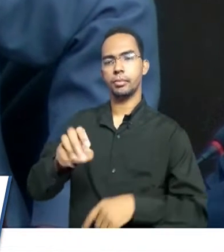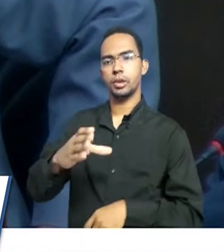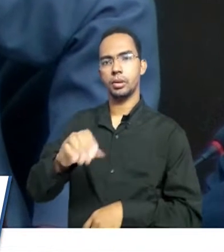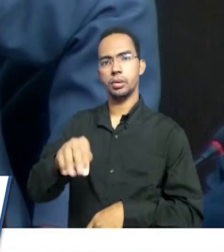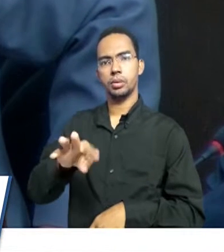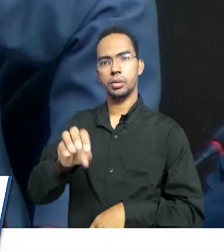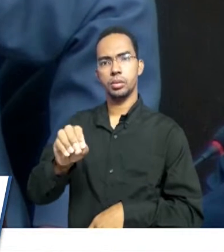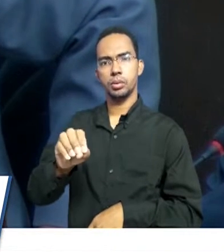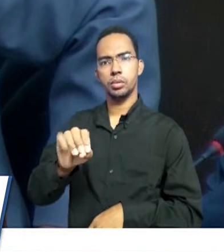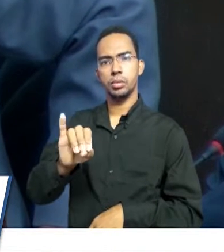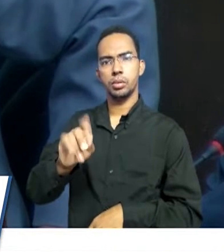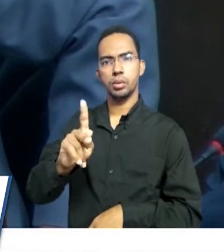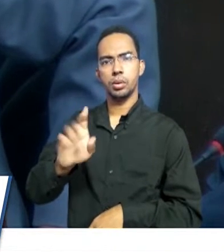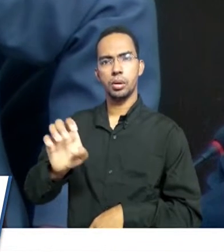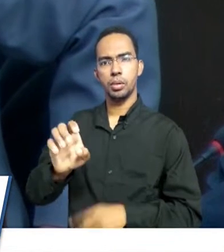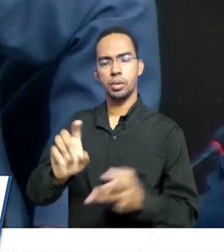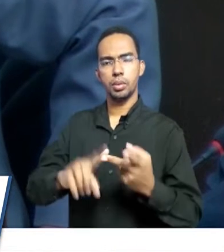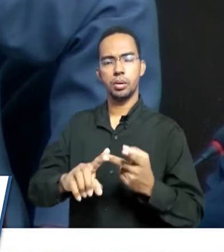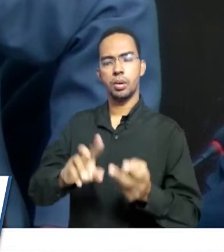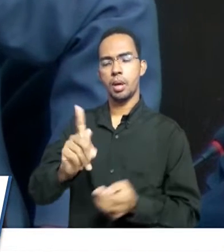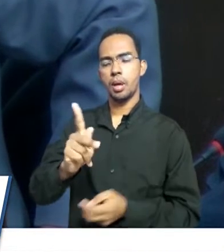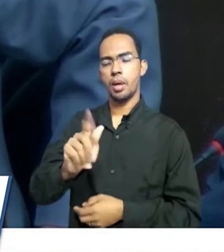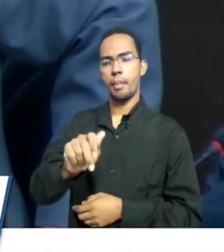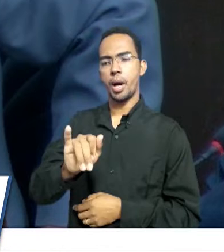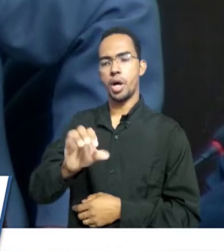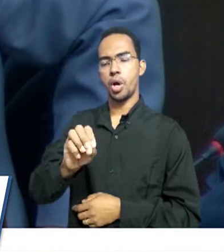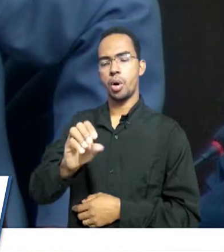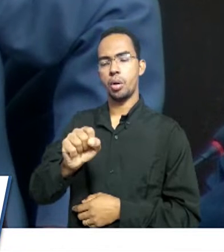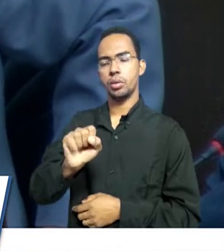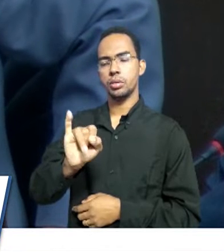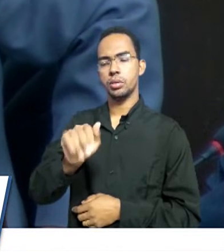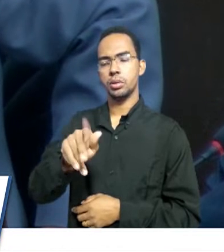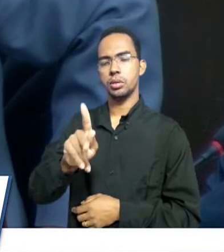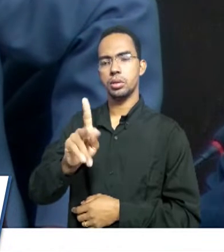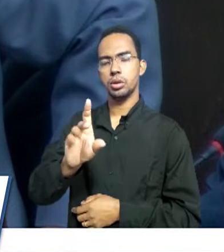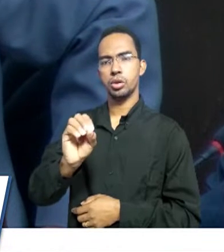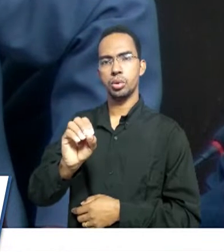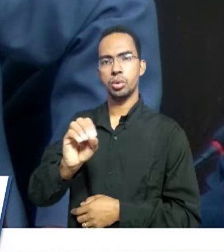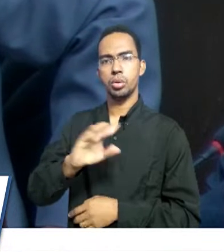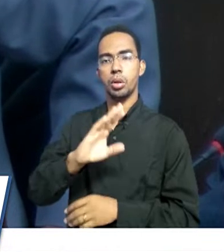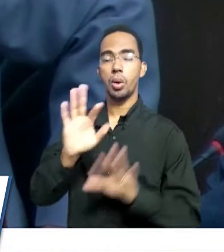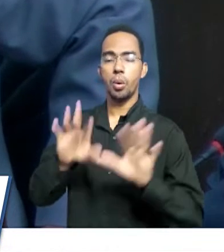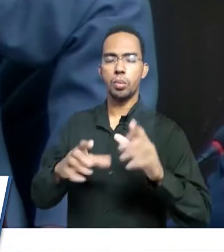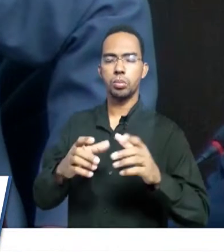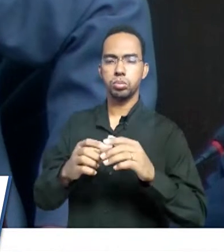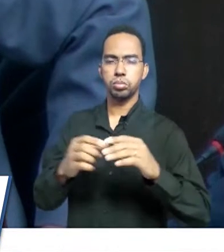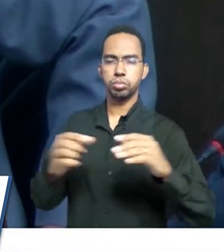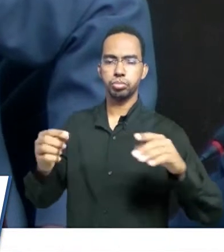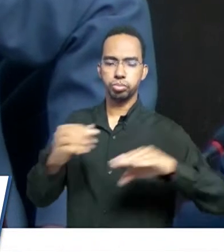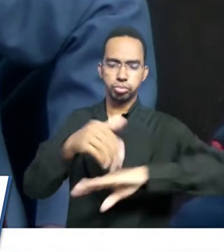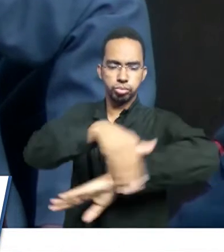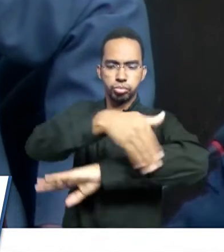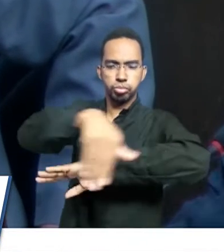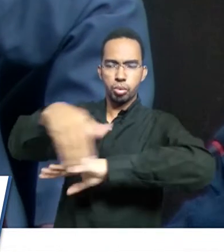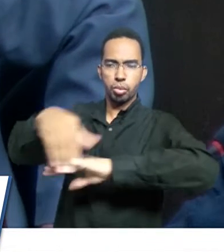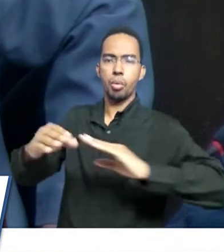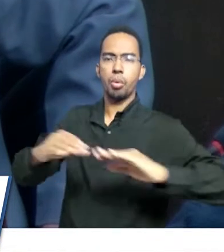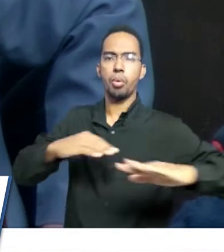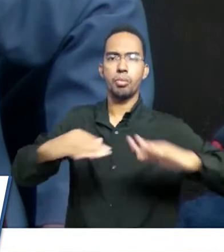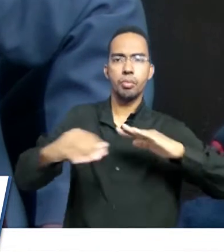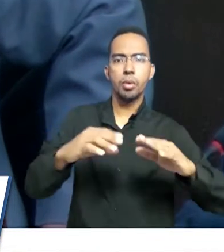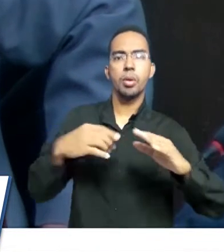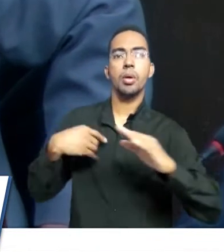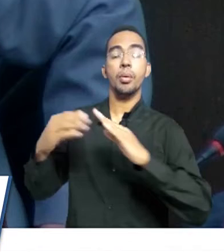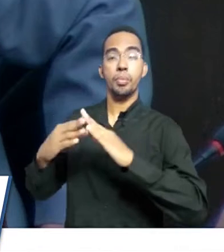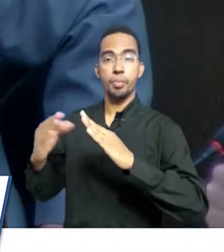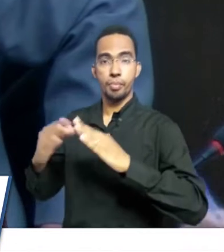do entorno todo ali, que são praticamente uma vila e toda movimentada, o pessoal mora ali, reside